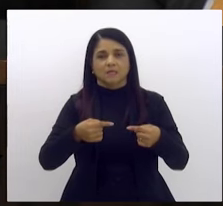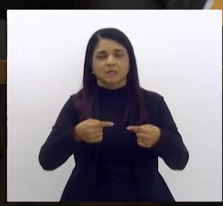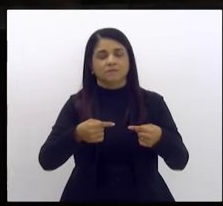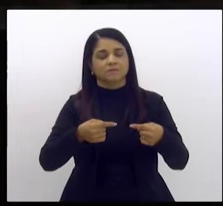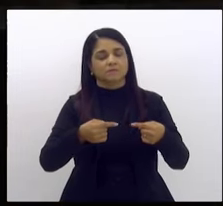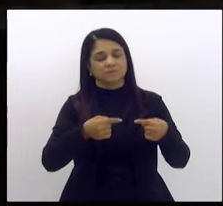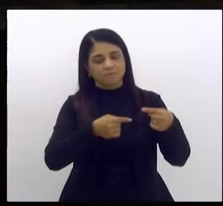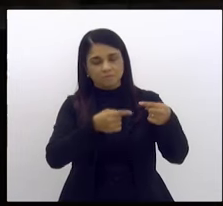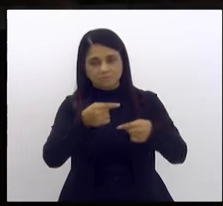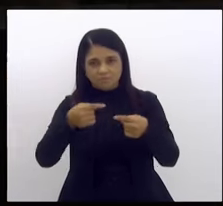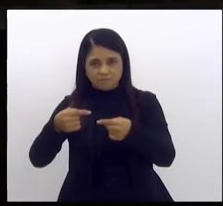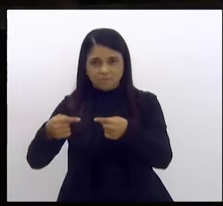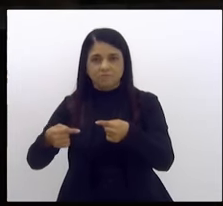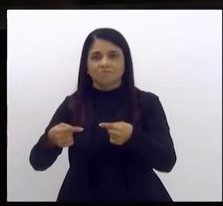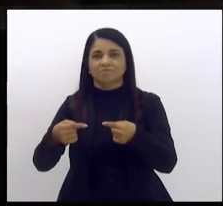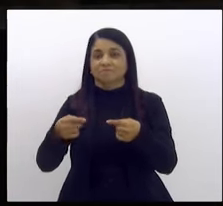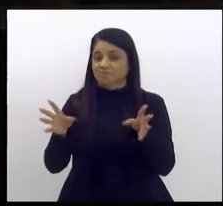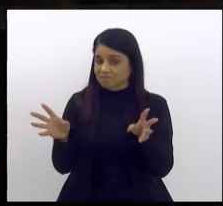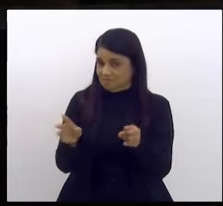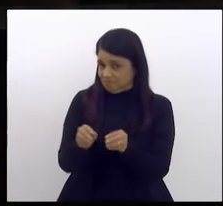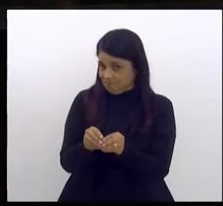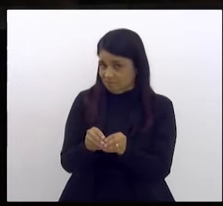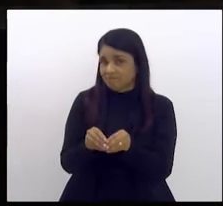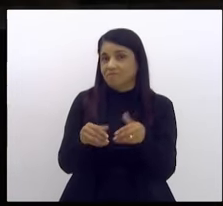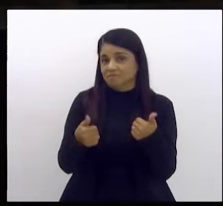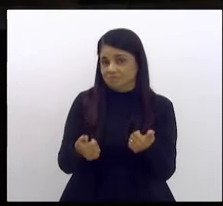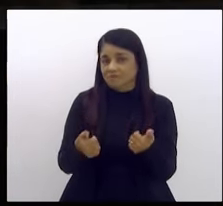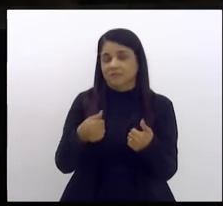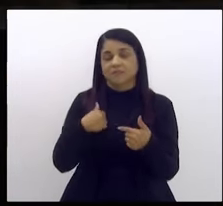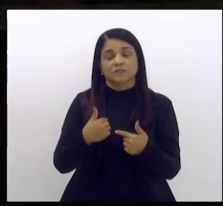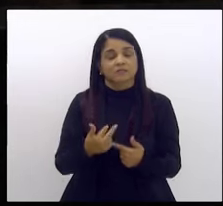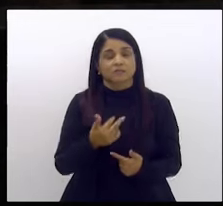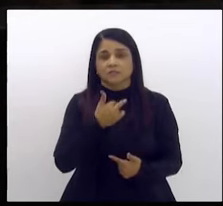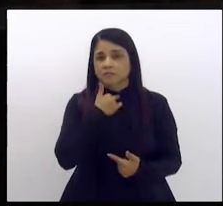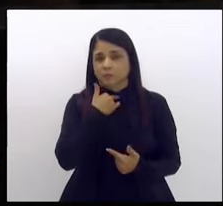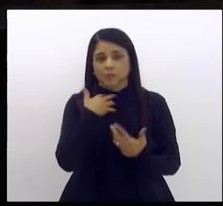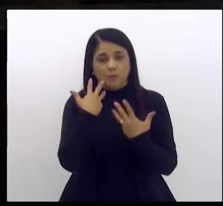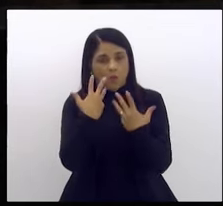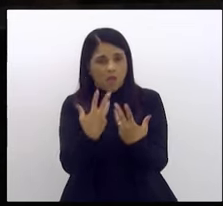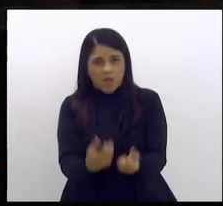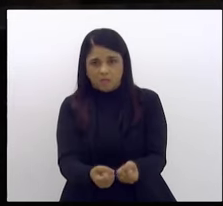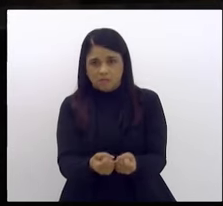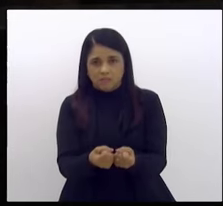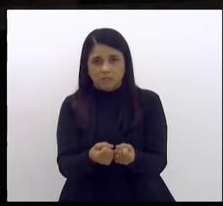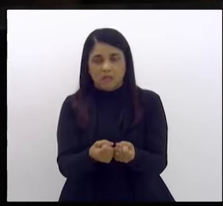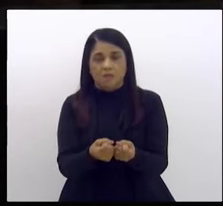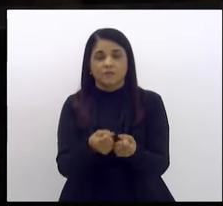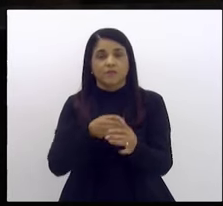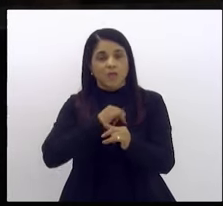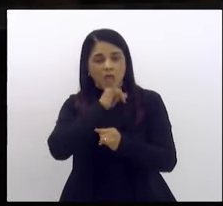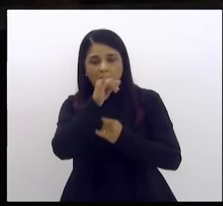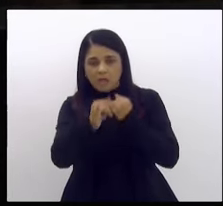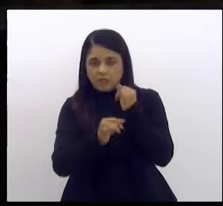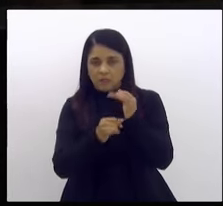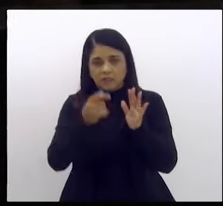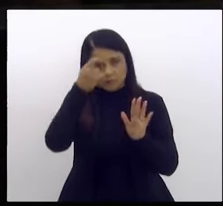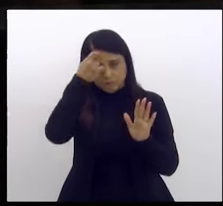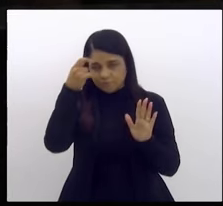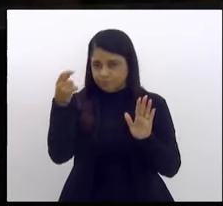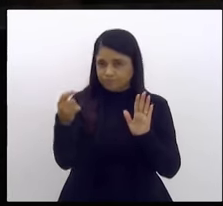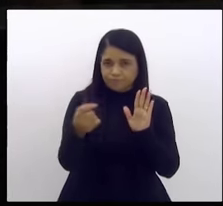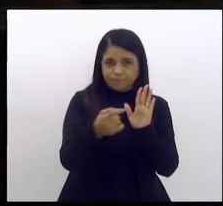Possam fazer esse debate, senhor presidente, porque nós não podemos achar que a internet, a inteligência